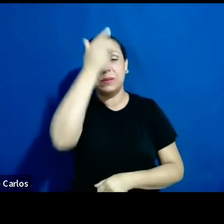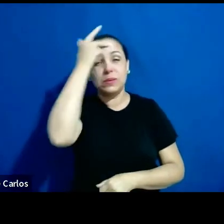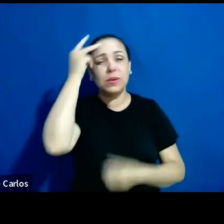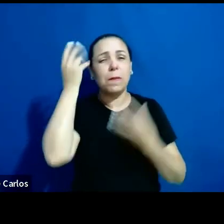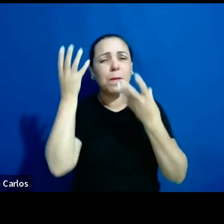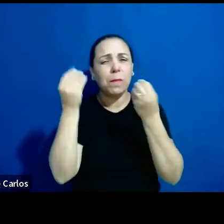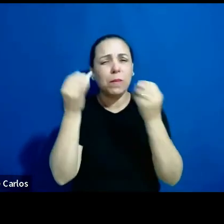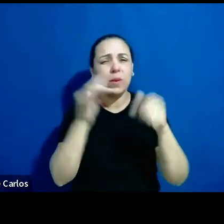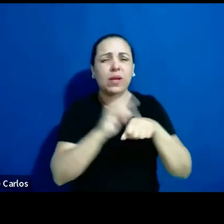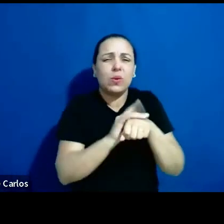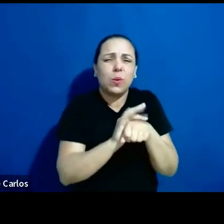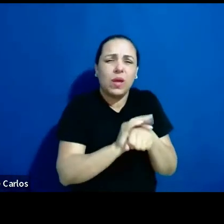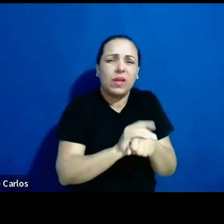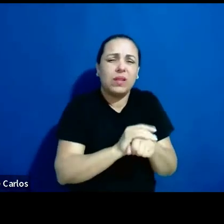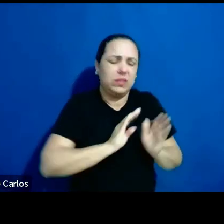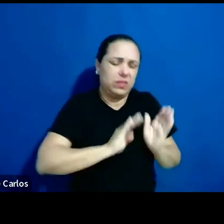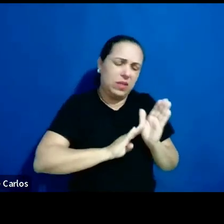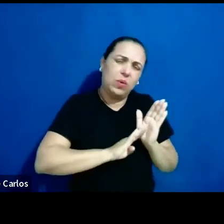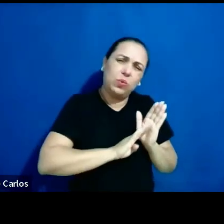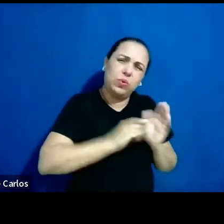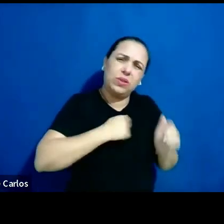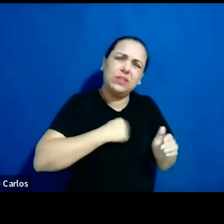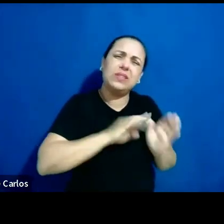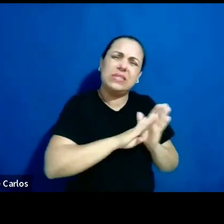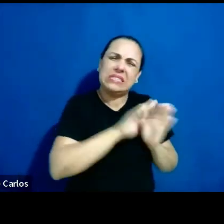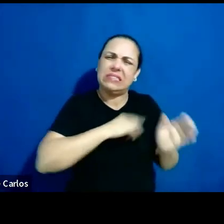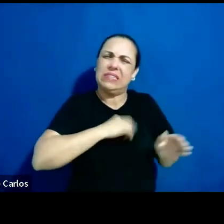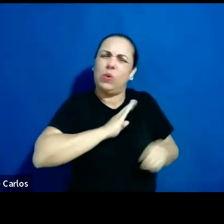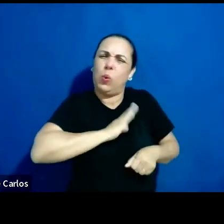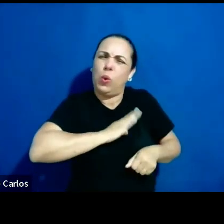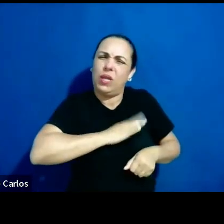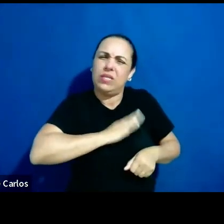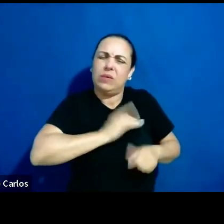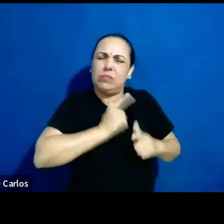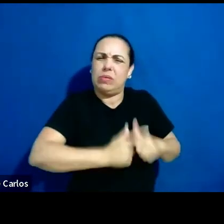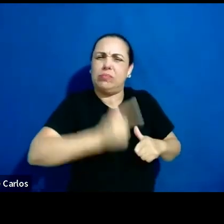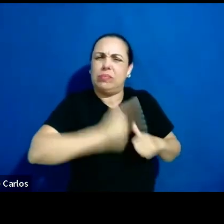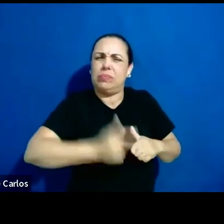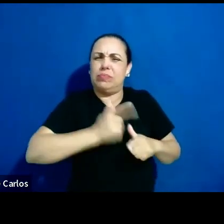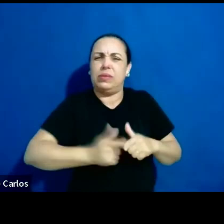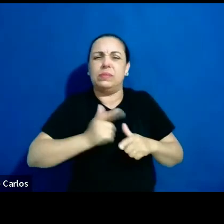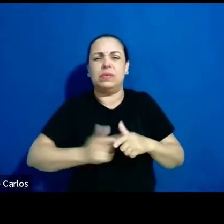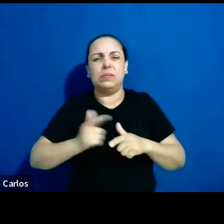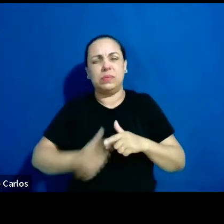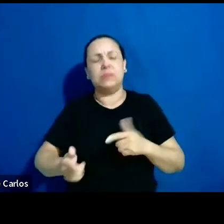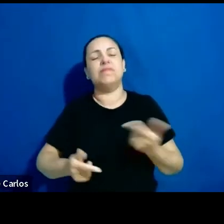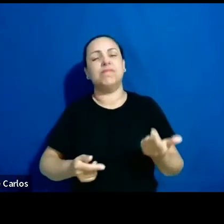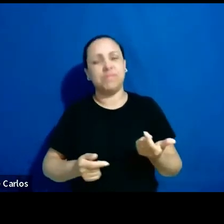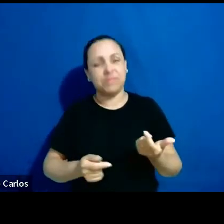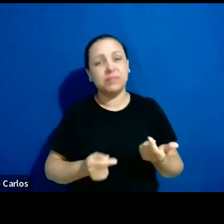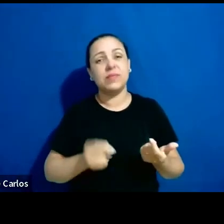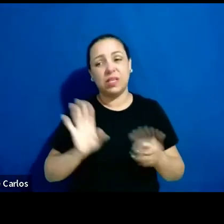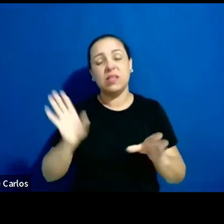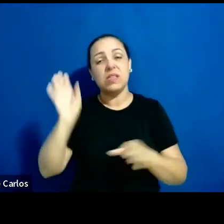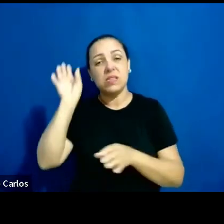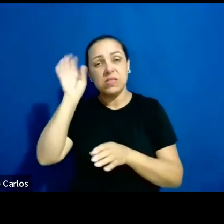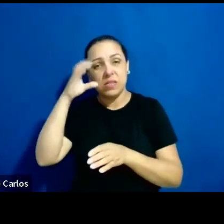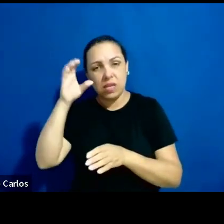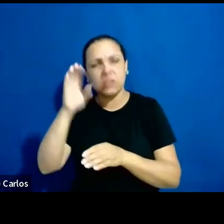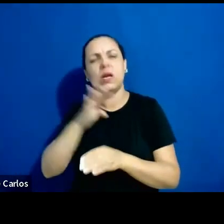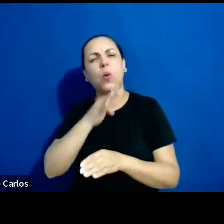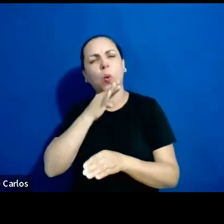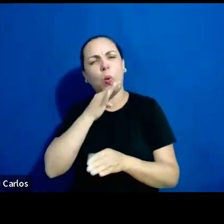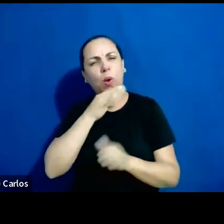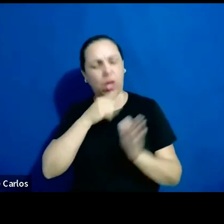a ciência médica conhece sobre o coração e o seu funcionamento. Percebe?